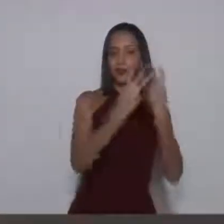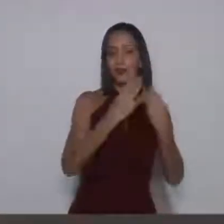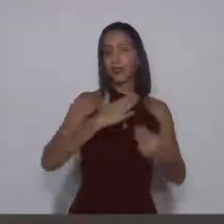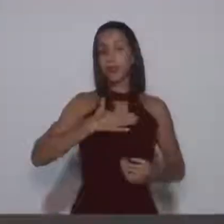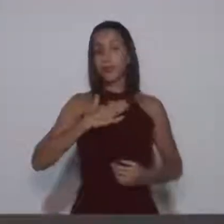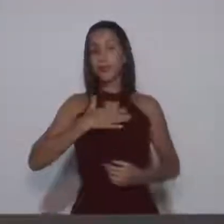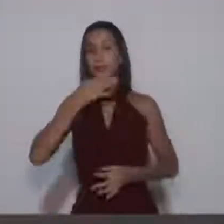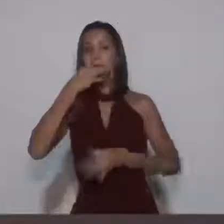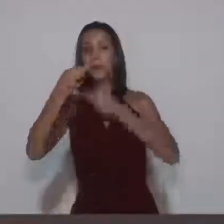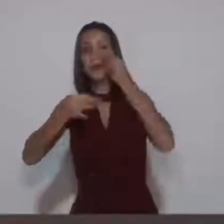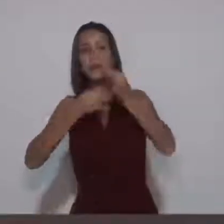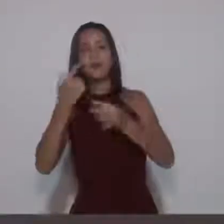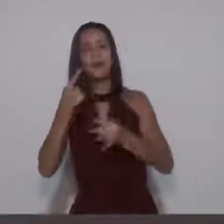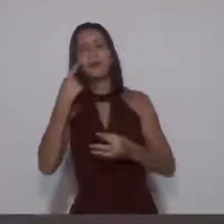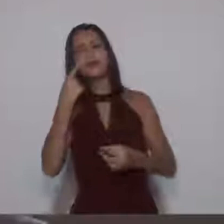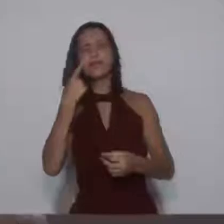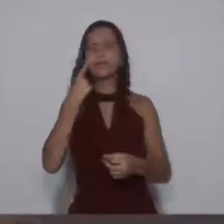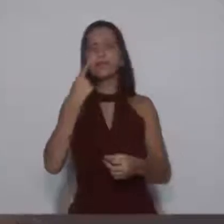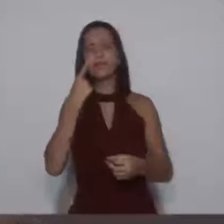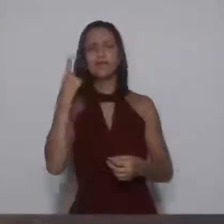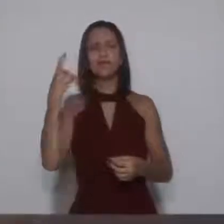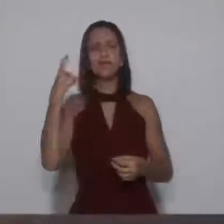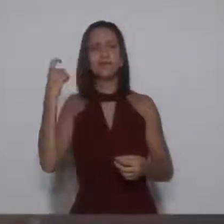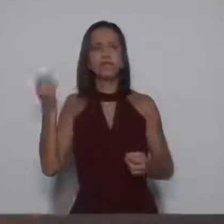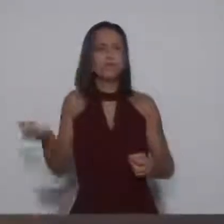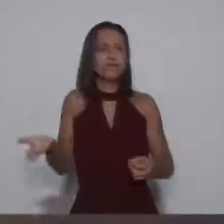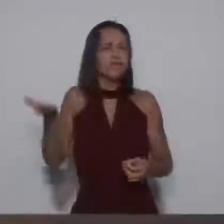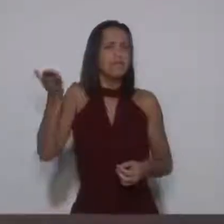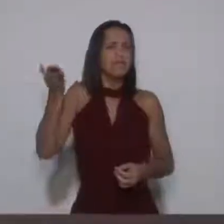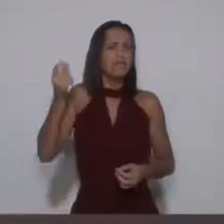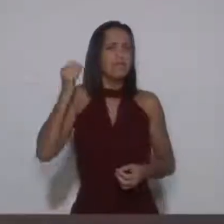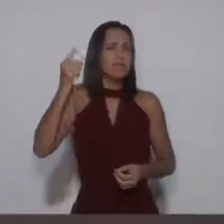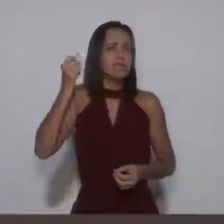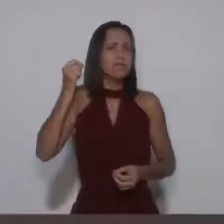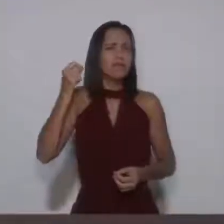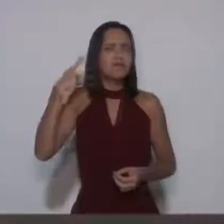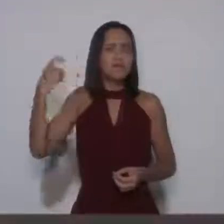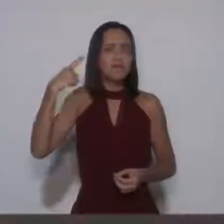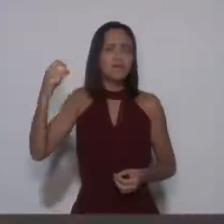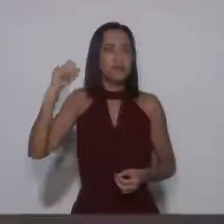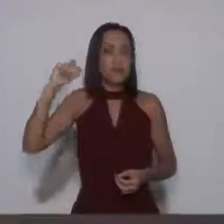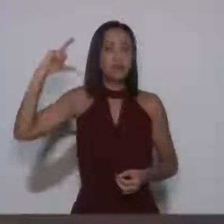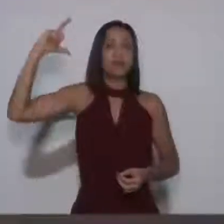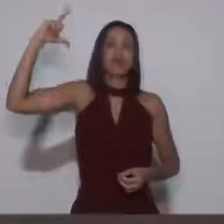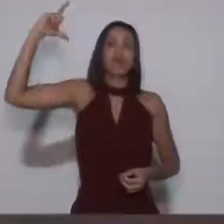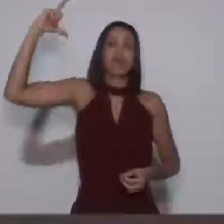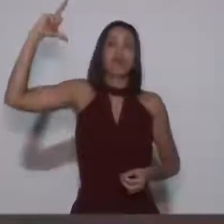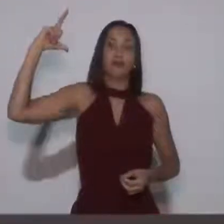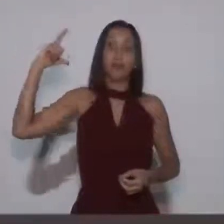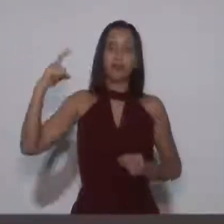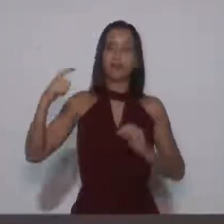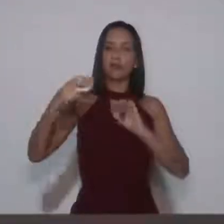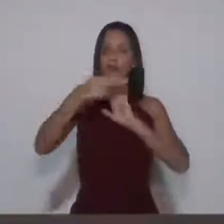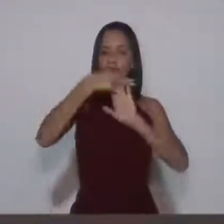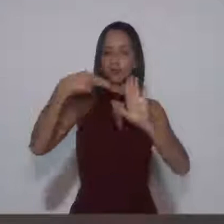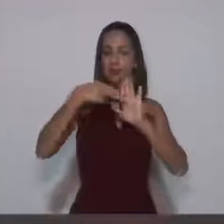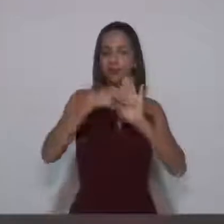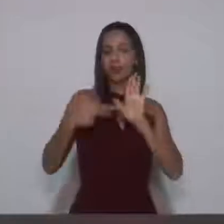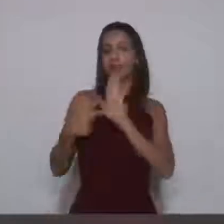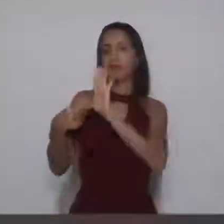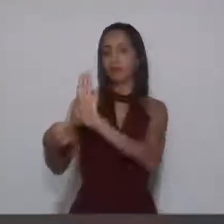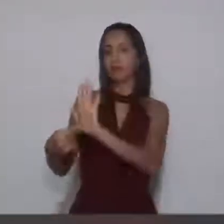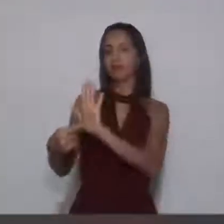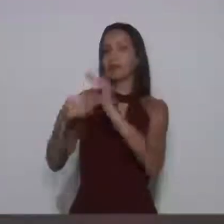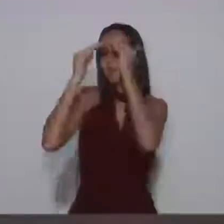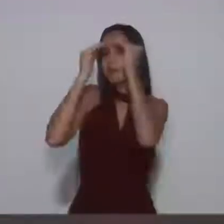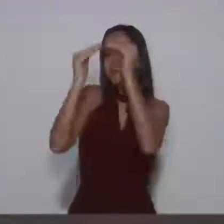é? Para que não tenha dúvida nenhuma se o som está alto ou não está alto, seguir a norma, de repente, da CETESB, que foi indicado aqui no TAC.